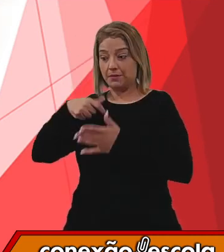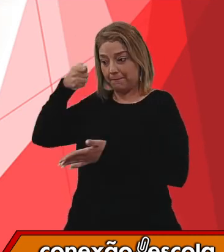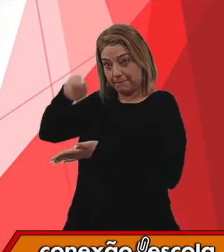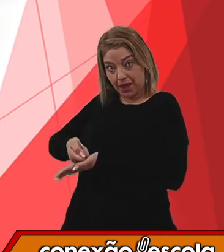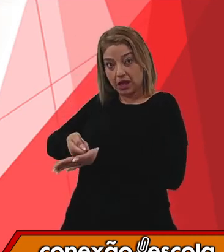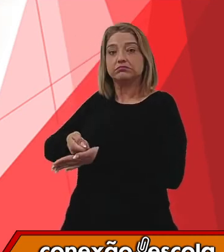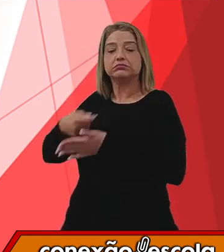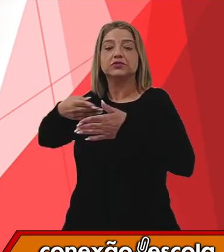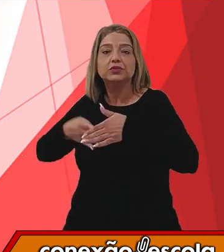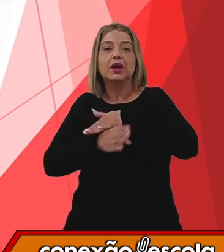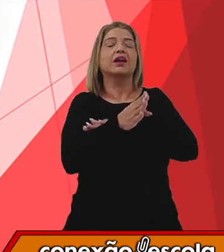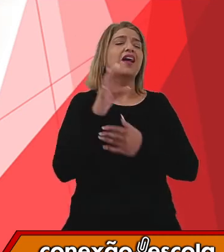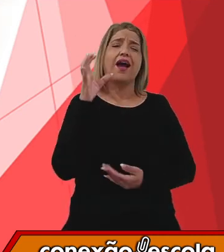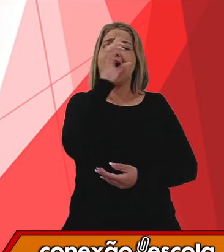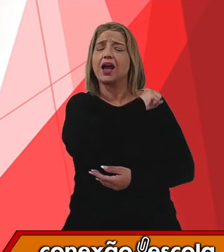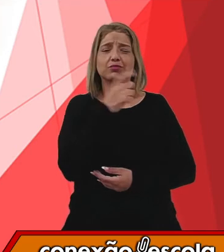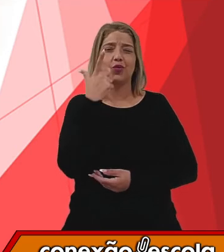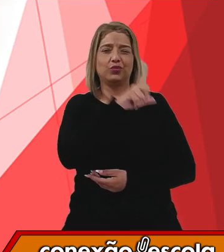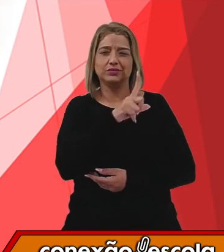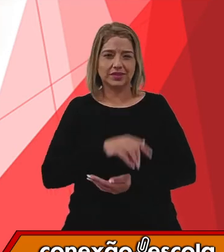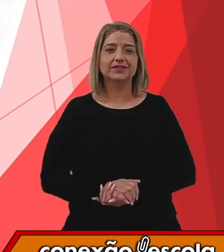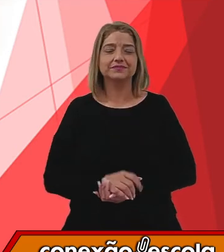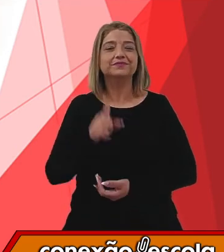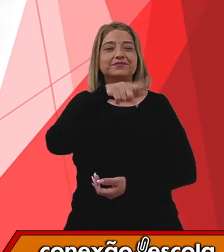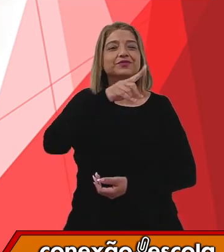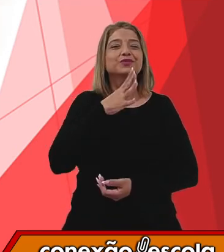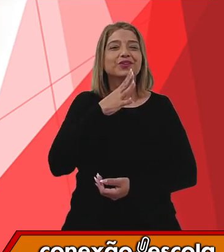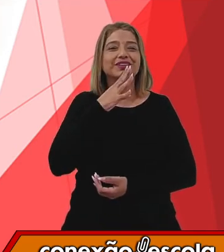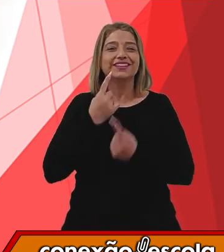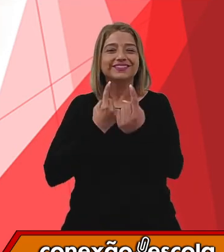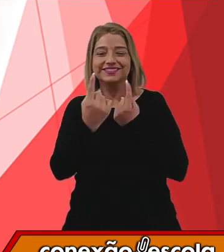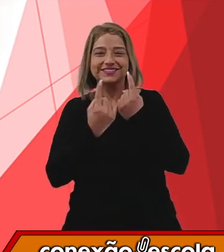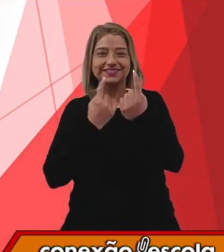viagem mais rápida. Quem aqui já andou no eixo Anhanguera?